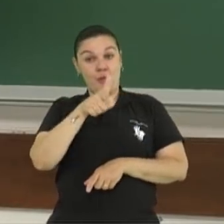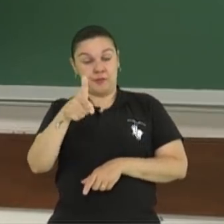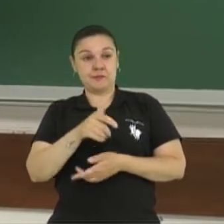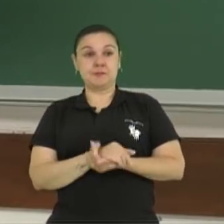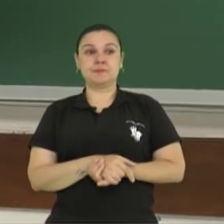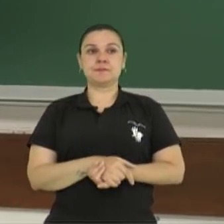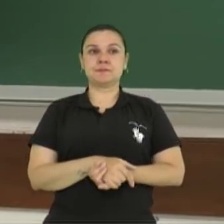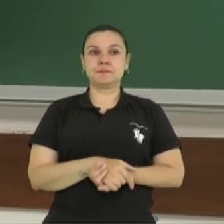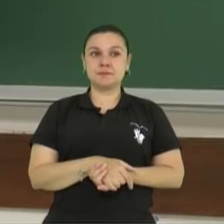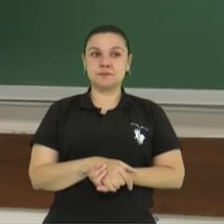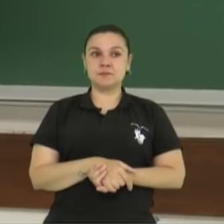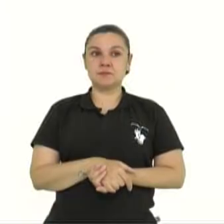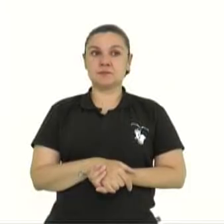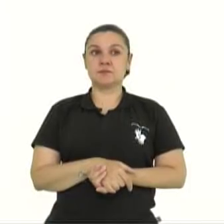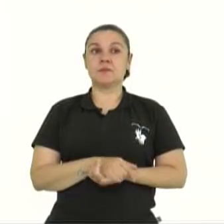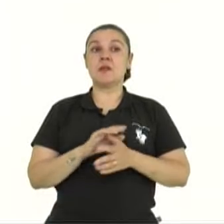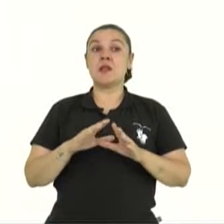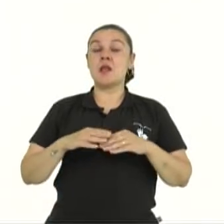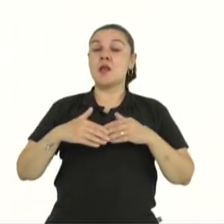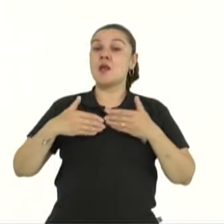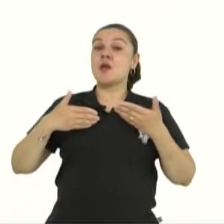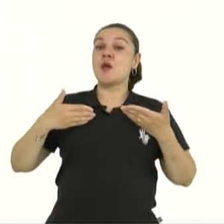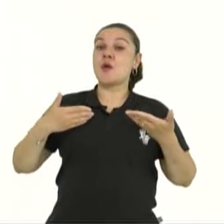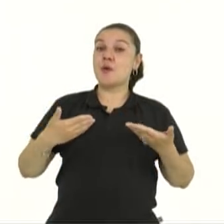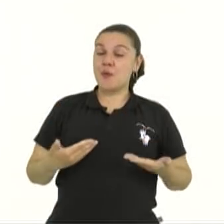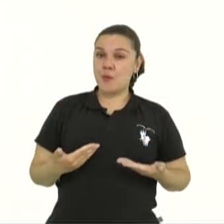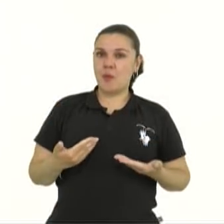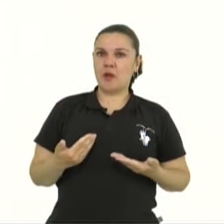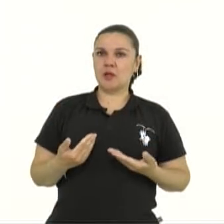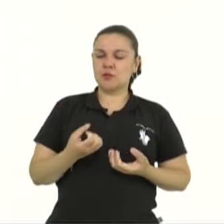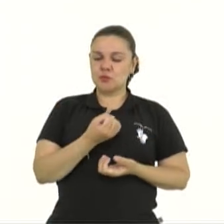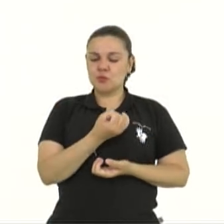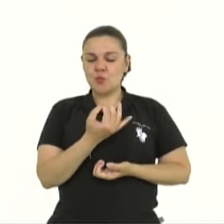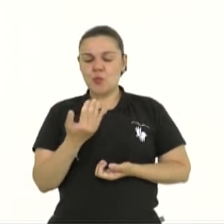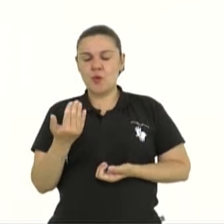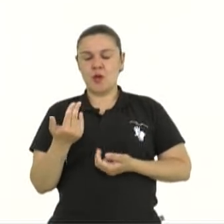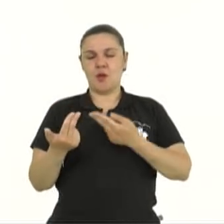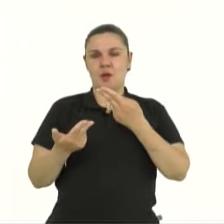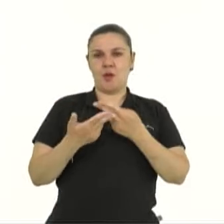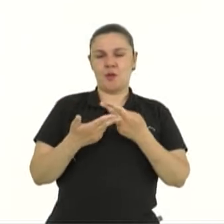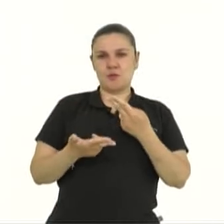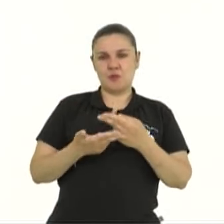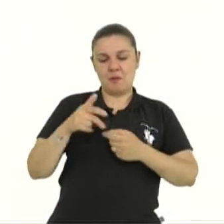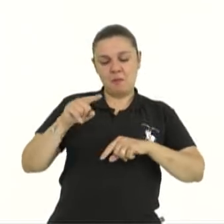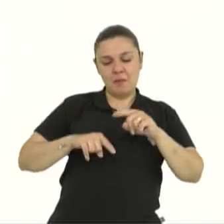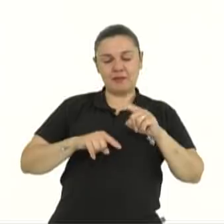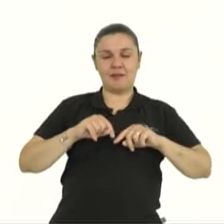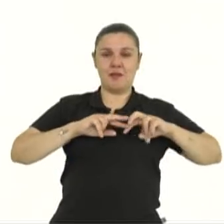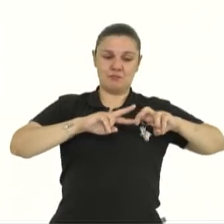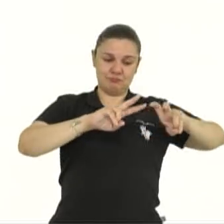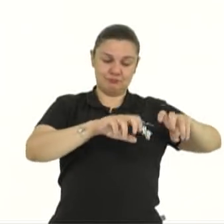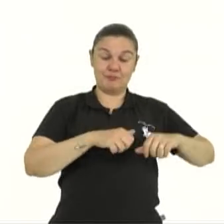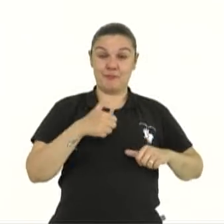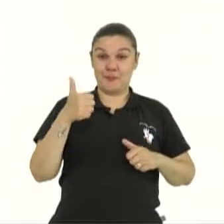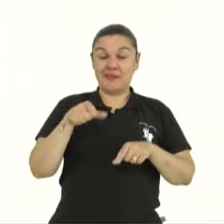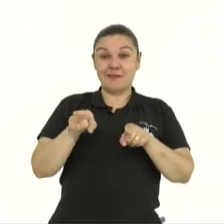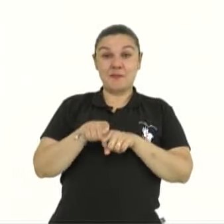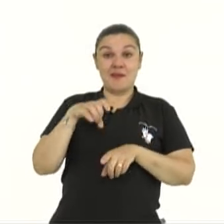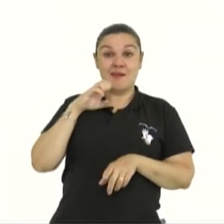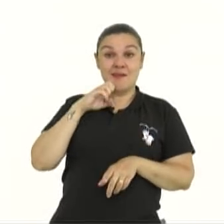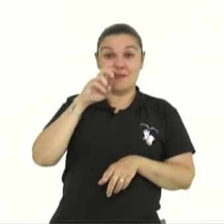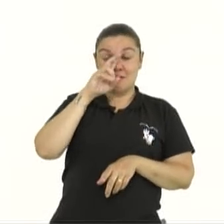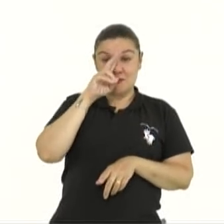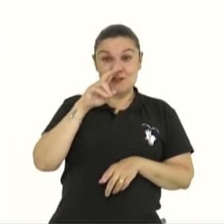classificação. Então, quanto à quantidade de matéria-prima que é utilizada e a de energia que